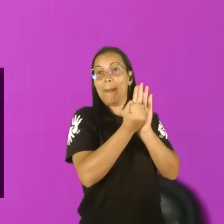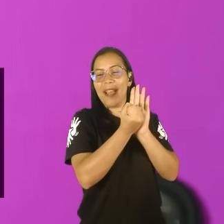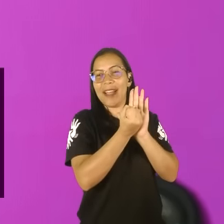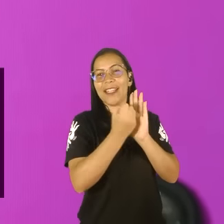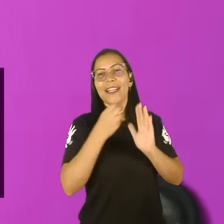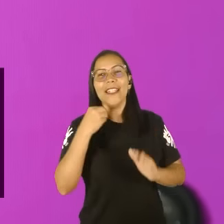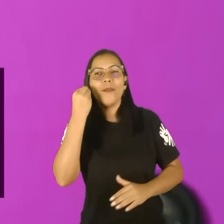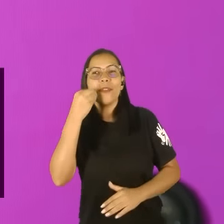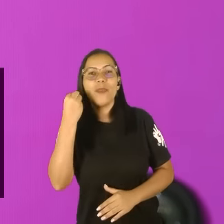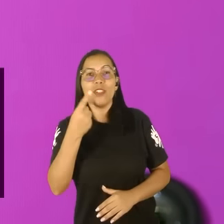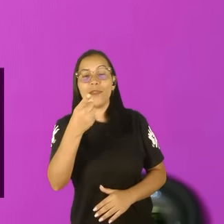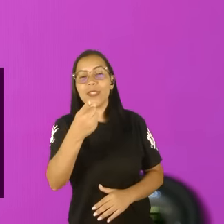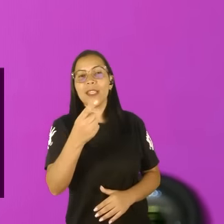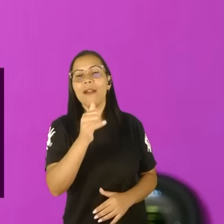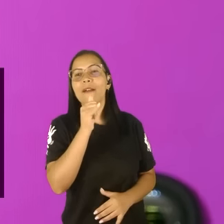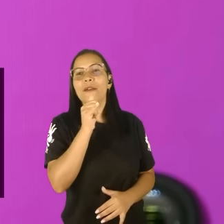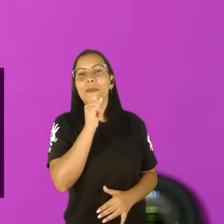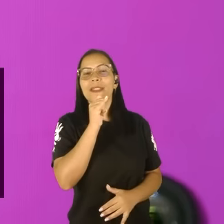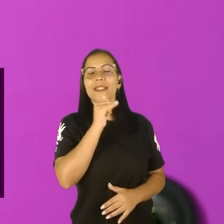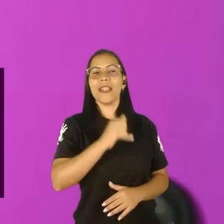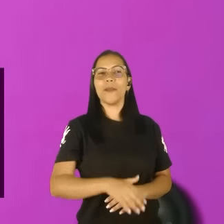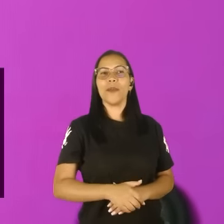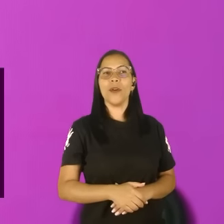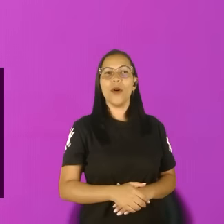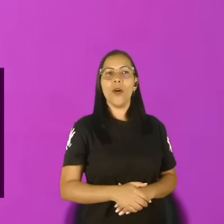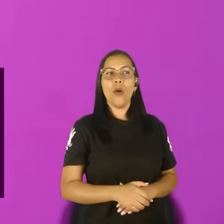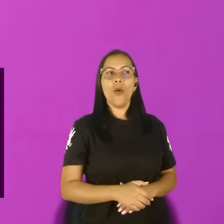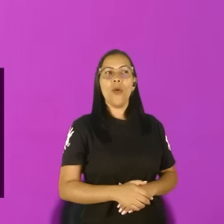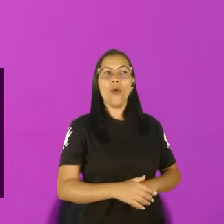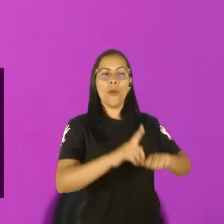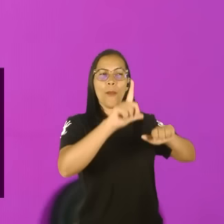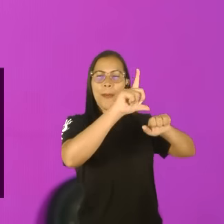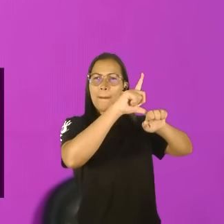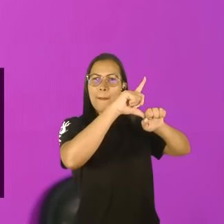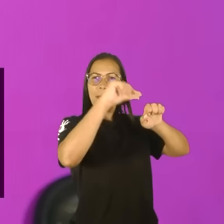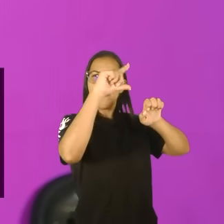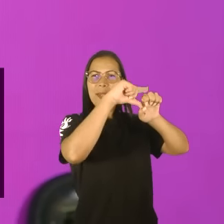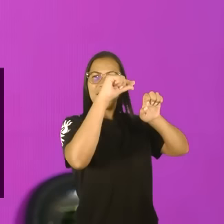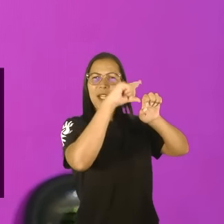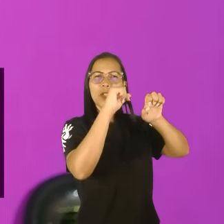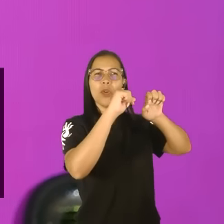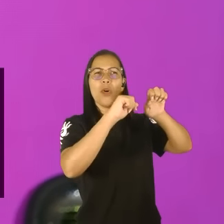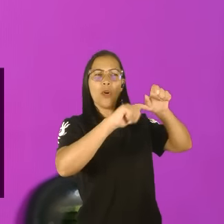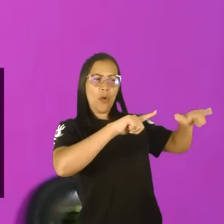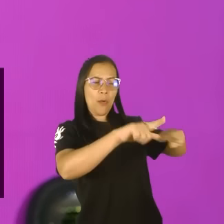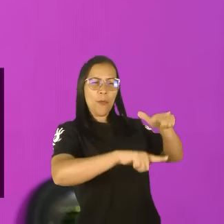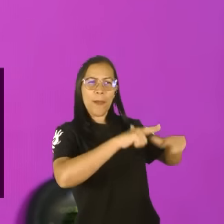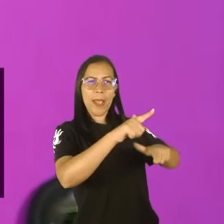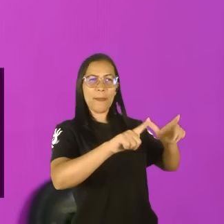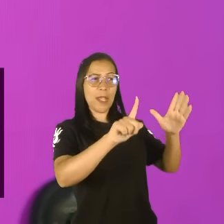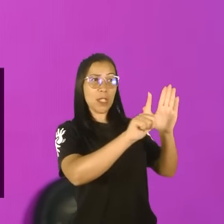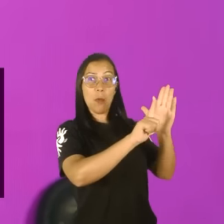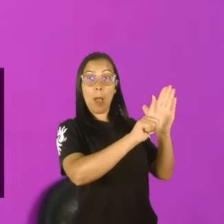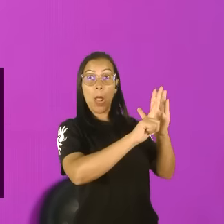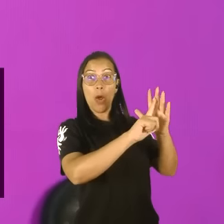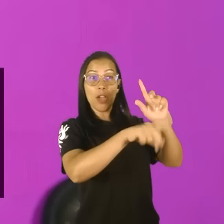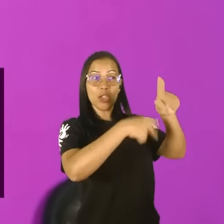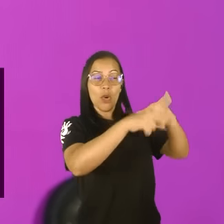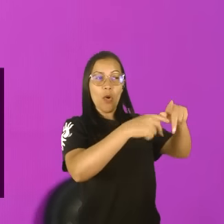um comércio, tira foto, registra. Você que começou com um carrinho